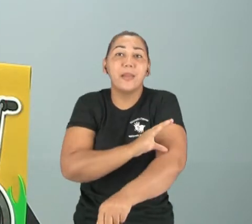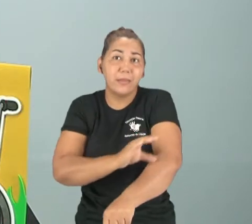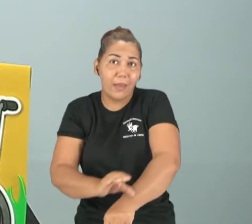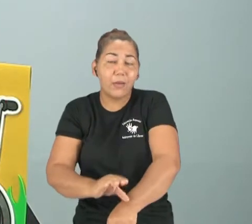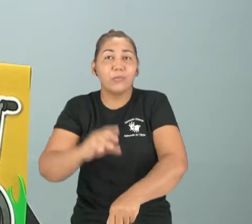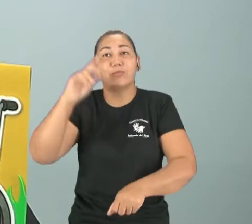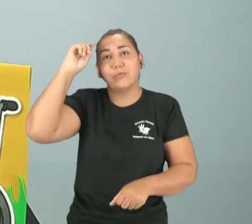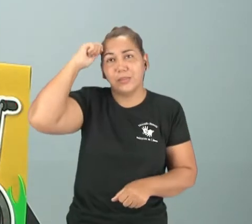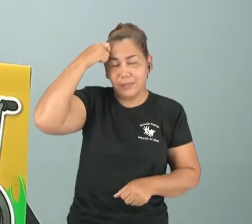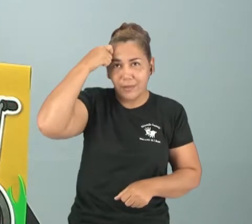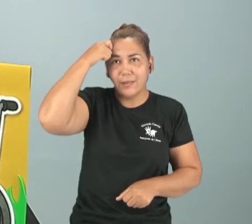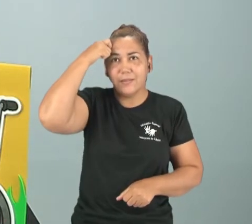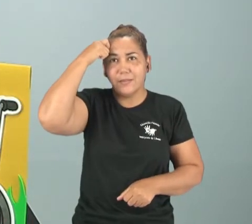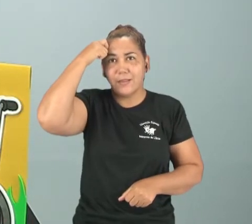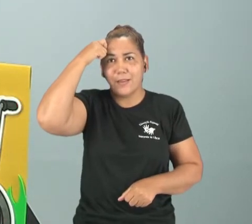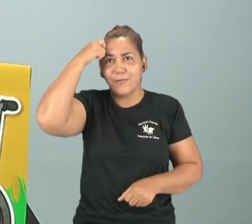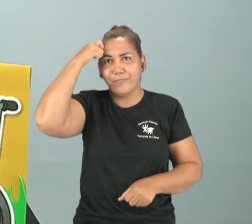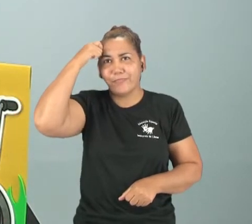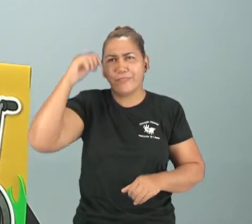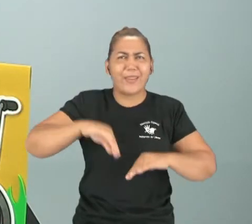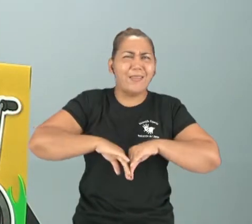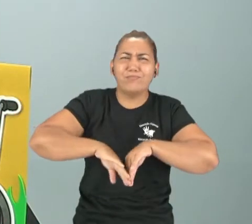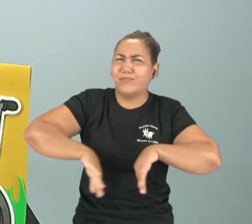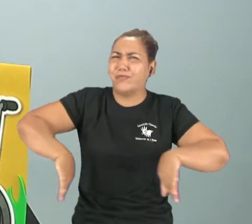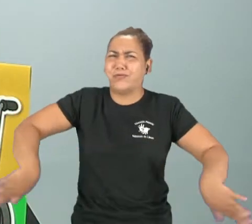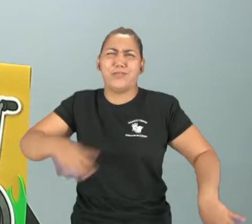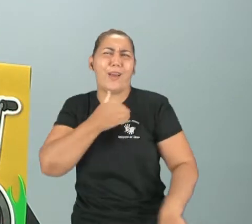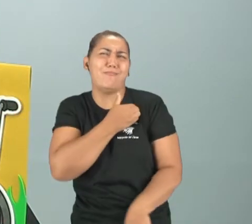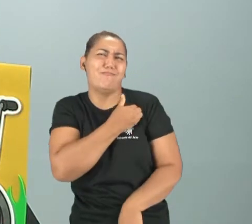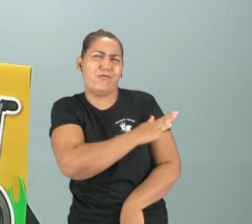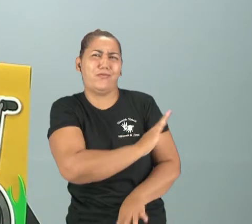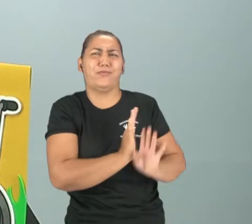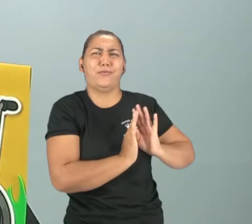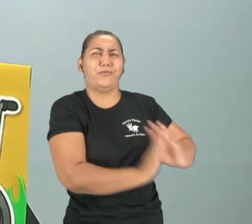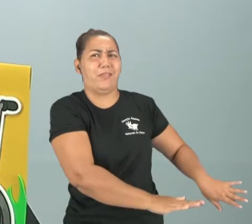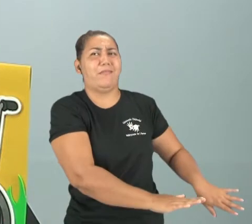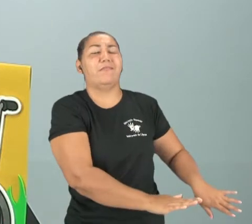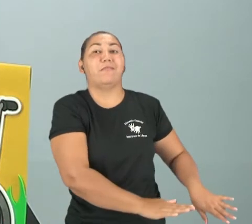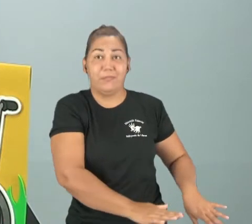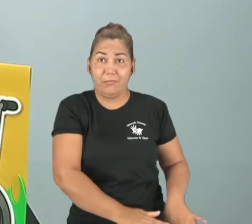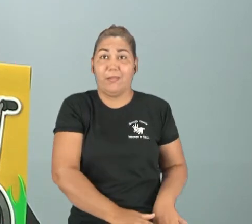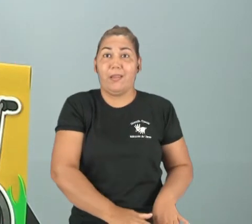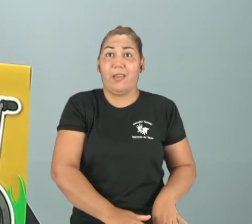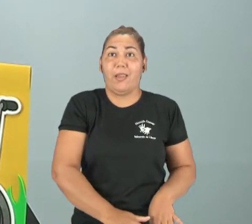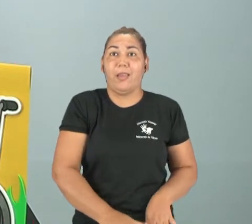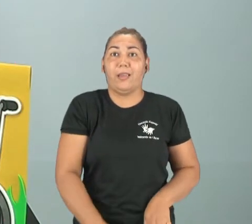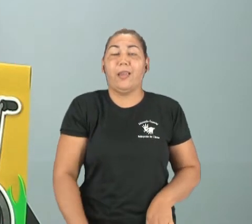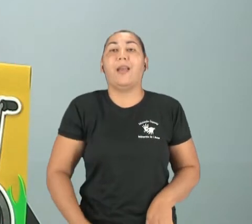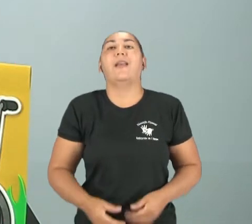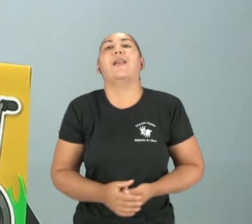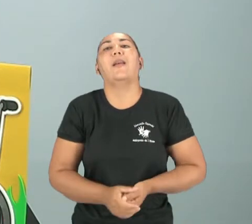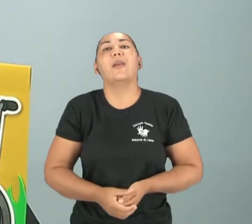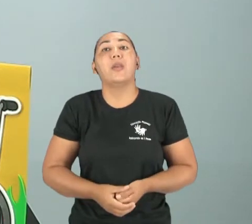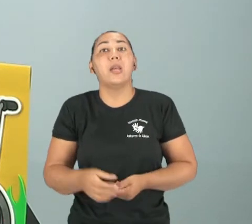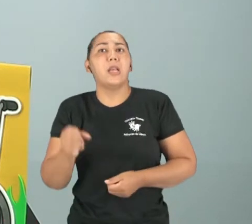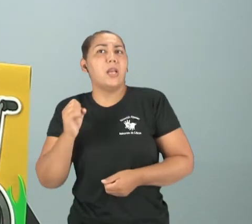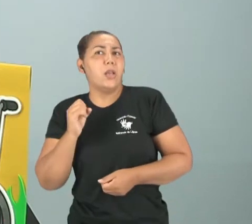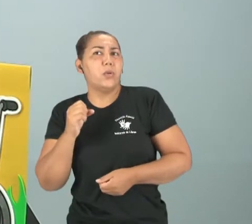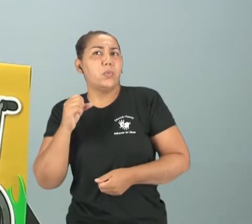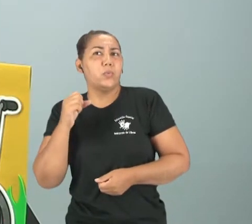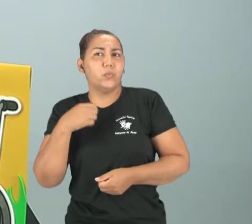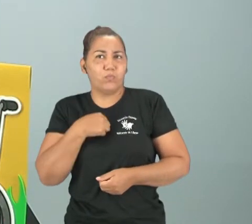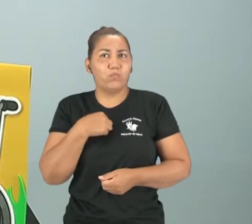conseguimos abolir, tirar todo esse preconceito. Eu consigo tirar o preconceito do mundo?